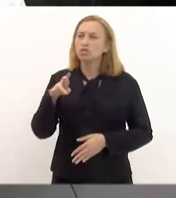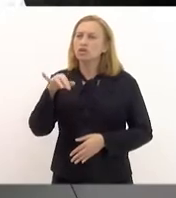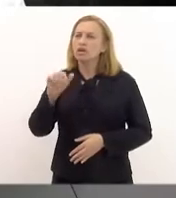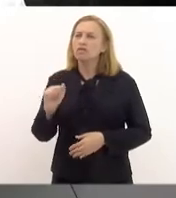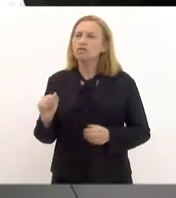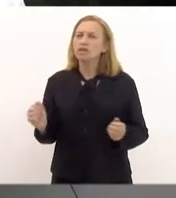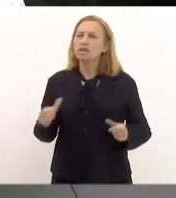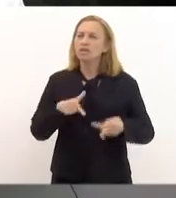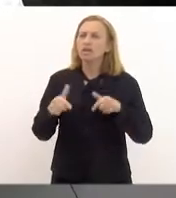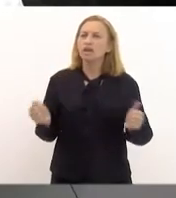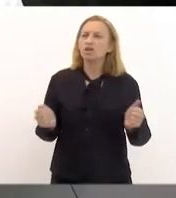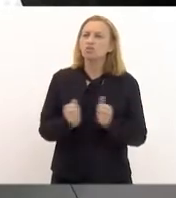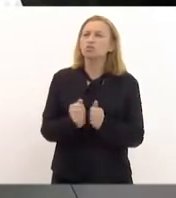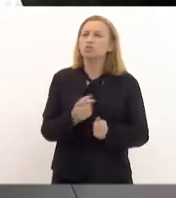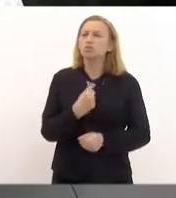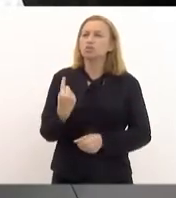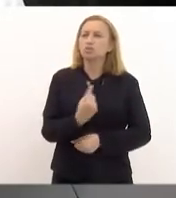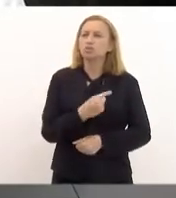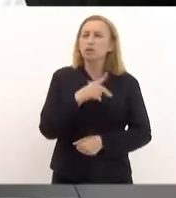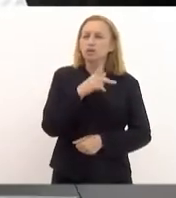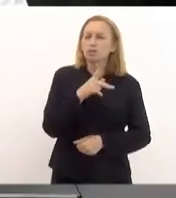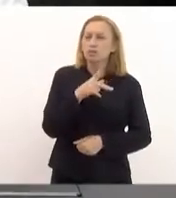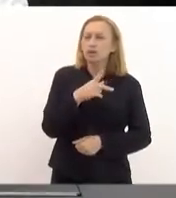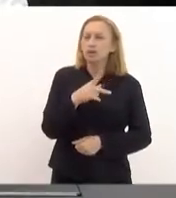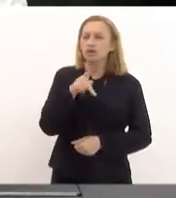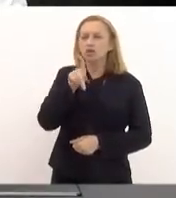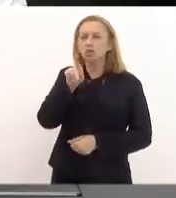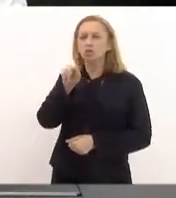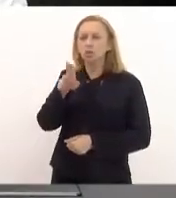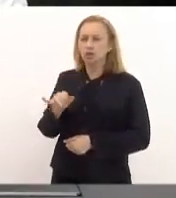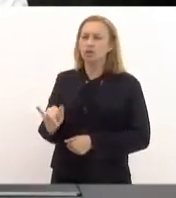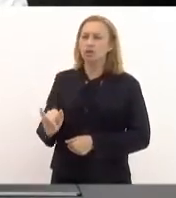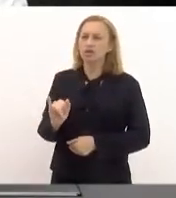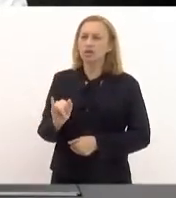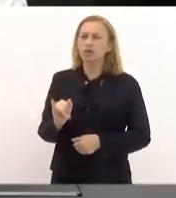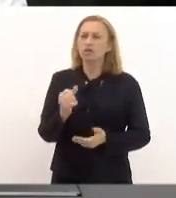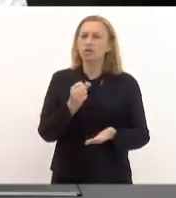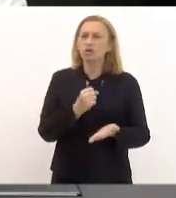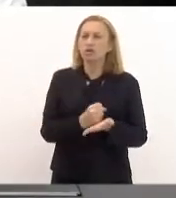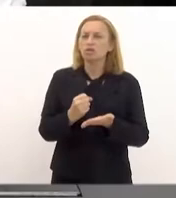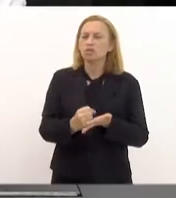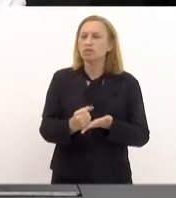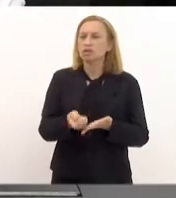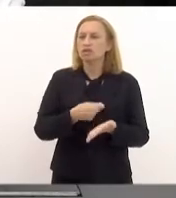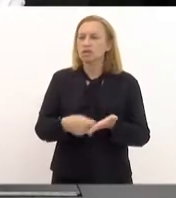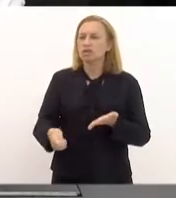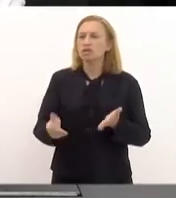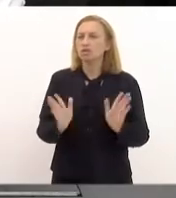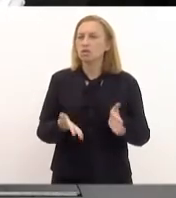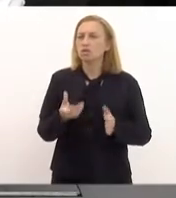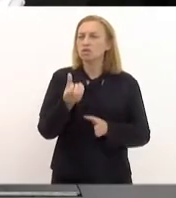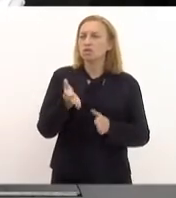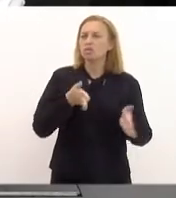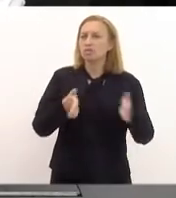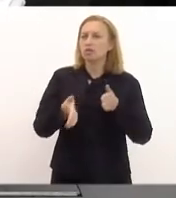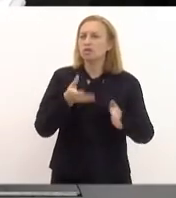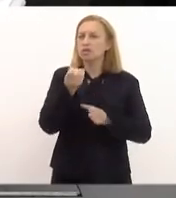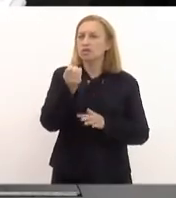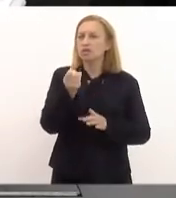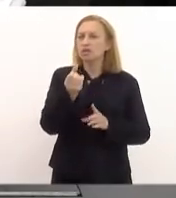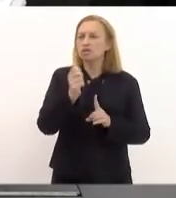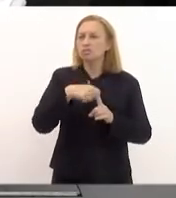gente com o plano do diretor, o PEDUI, foi isso. Assinou o contrato hoje. E o período são 6 meses para a conclusão do